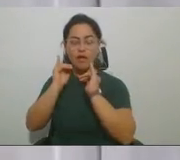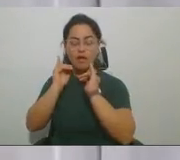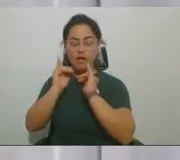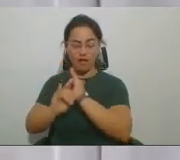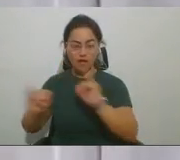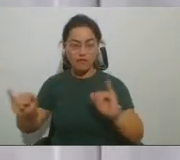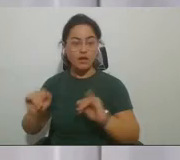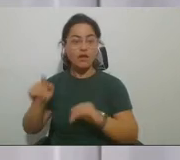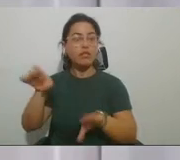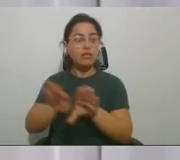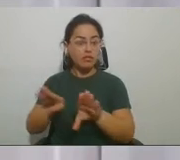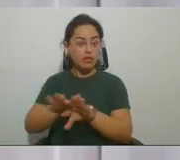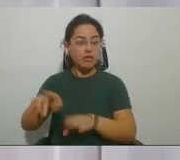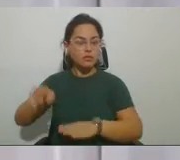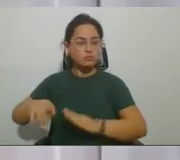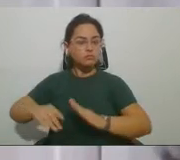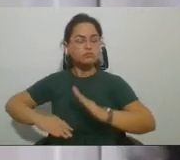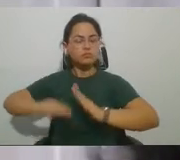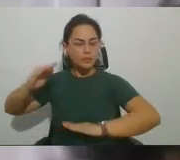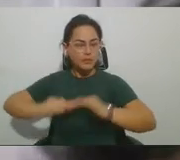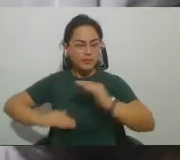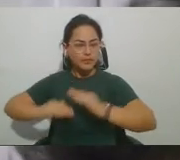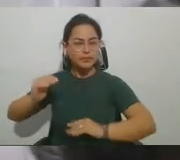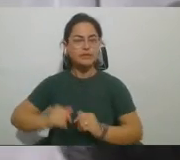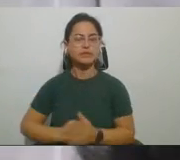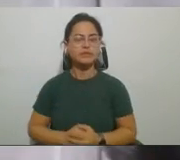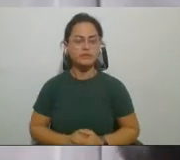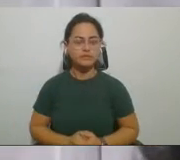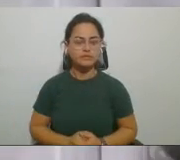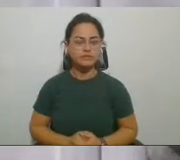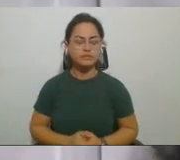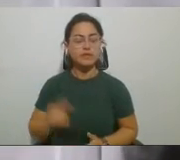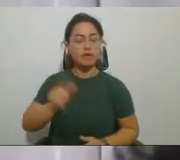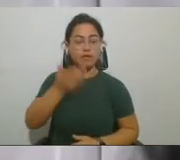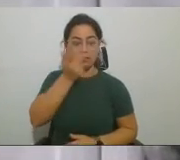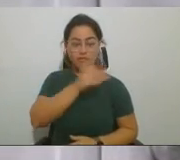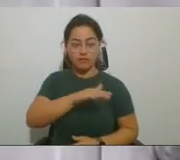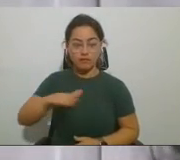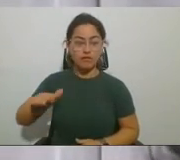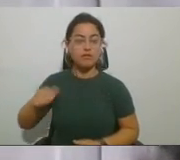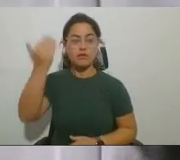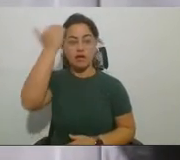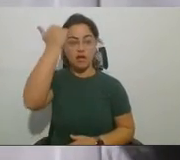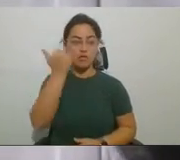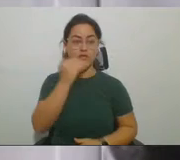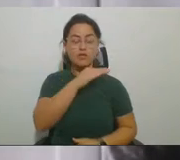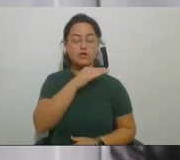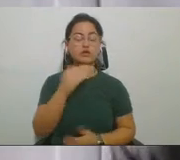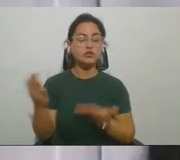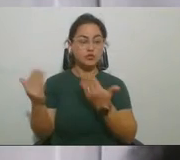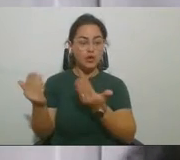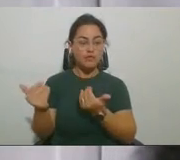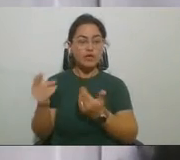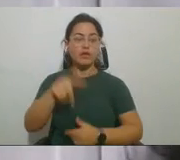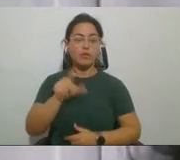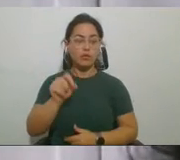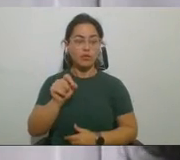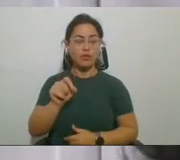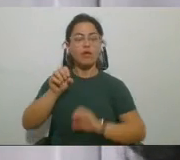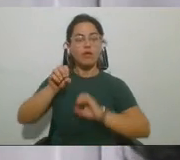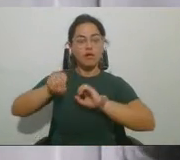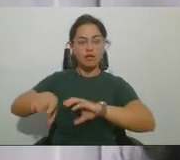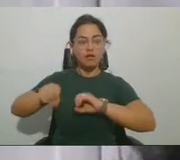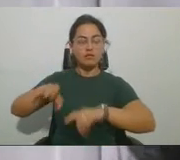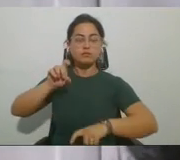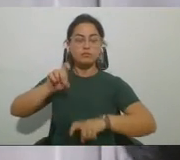capacitar a crianças, adolescentes e demais em termos de educação sexual. Mas